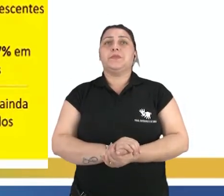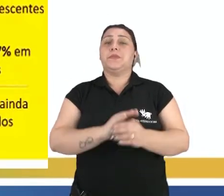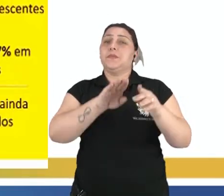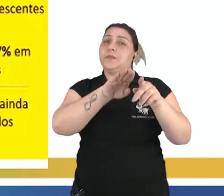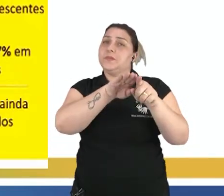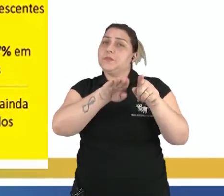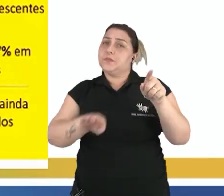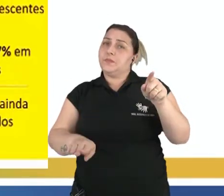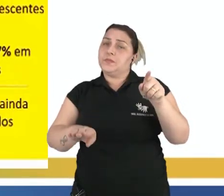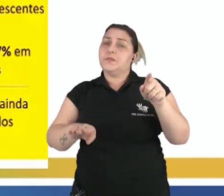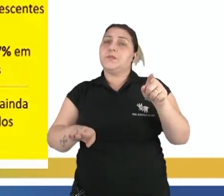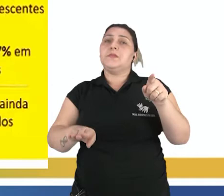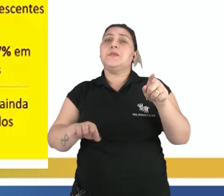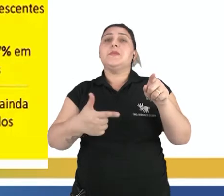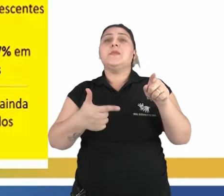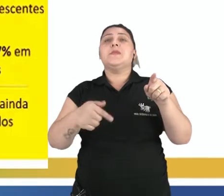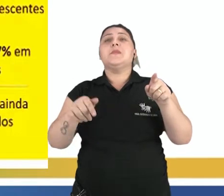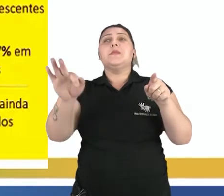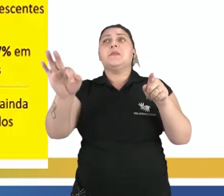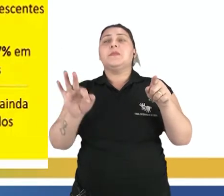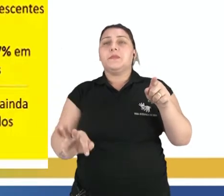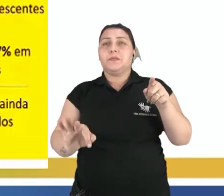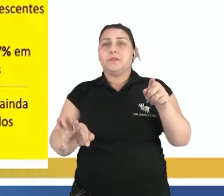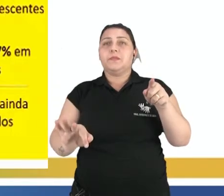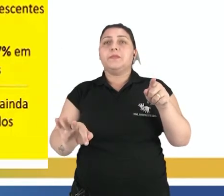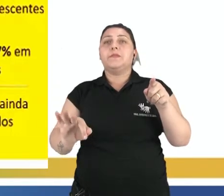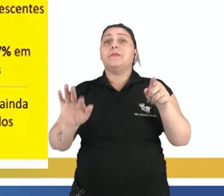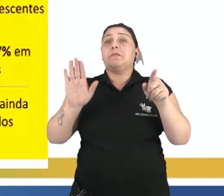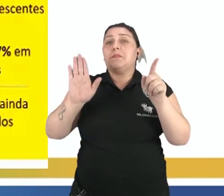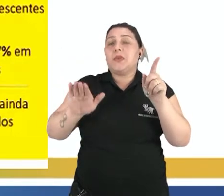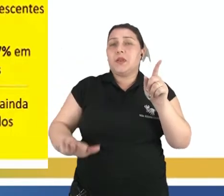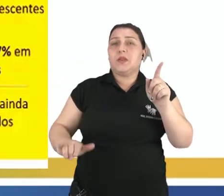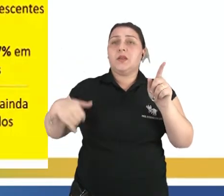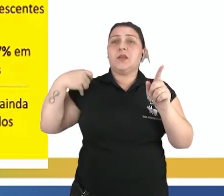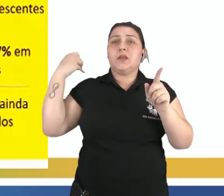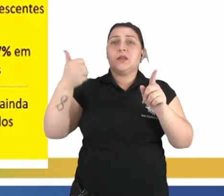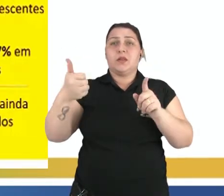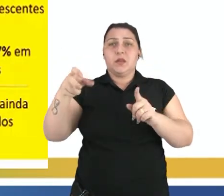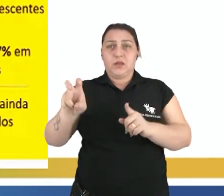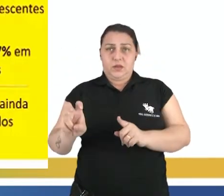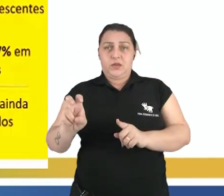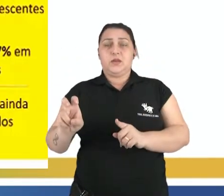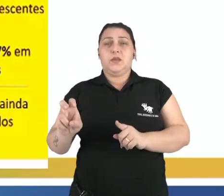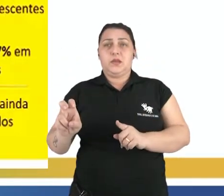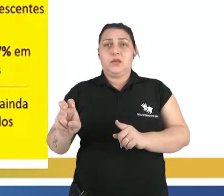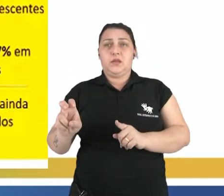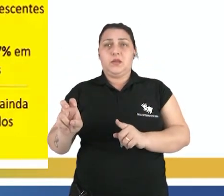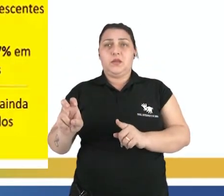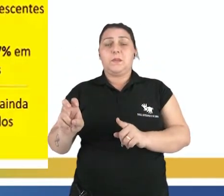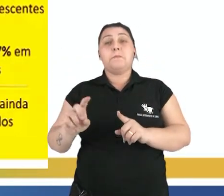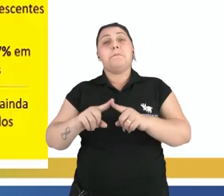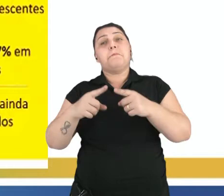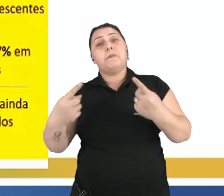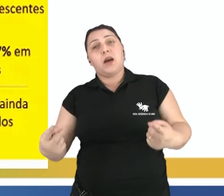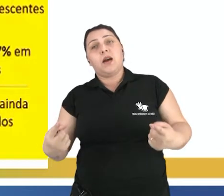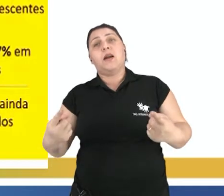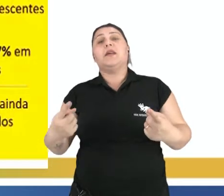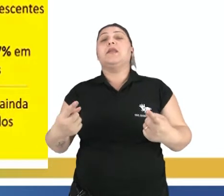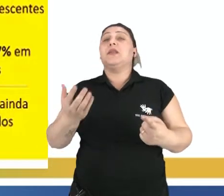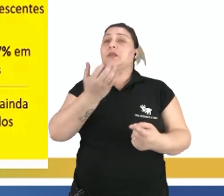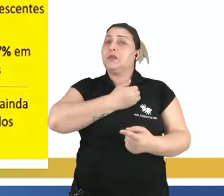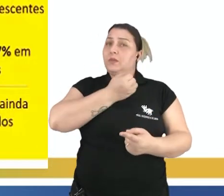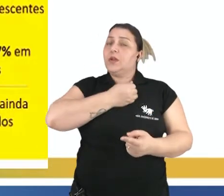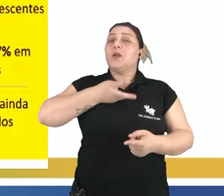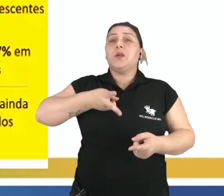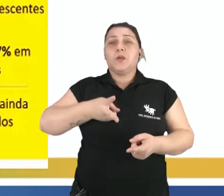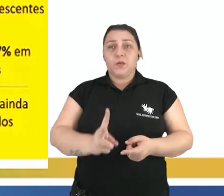queda foi de 27% em menores de idade de 15 anos, porém, esse número